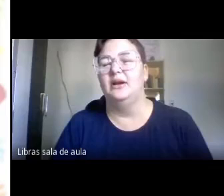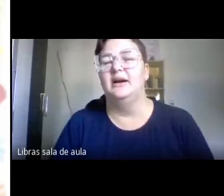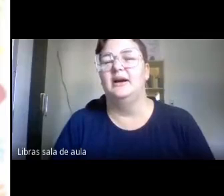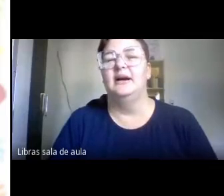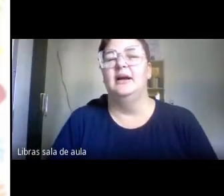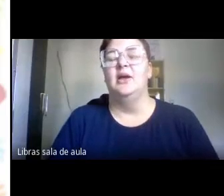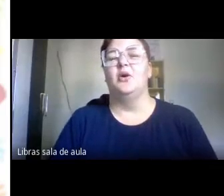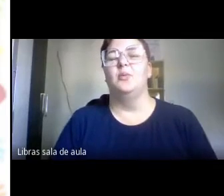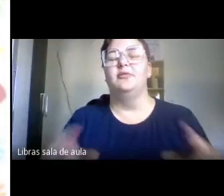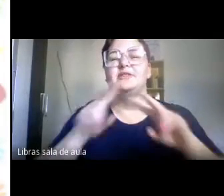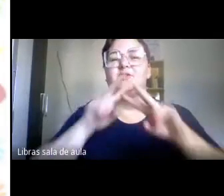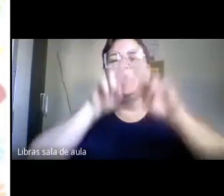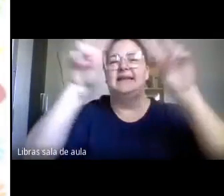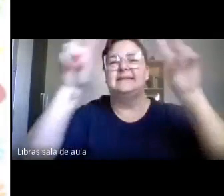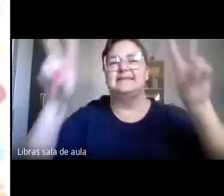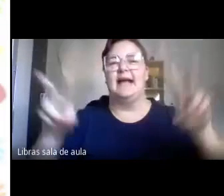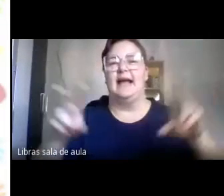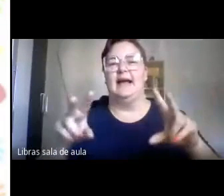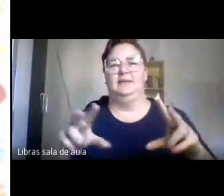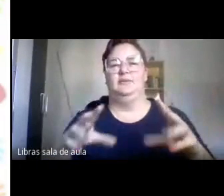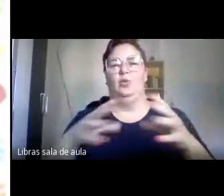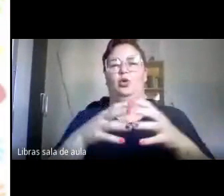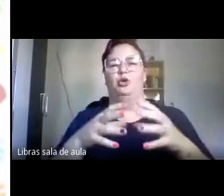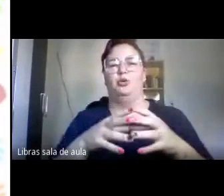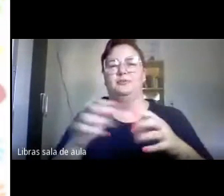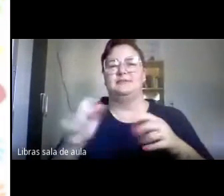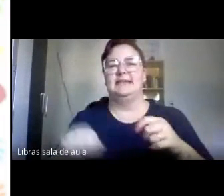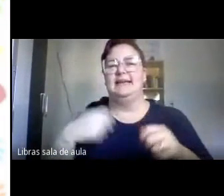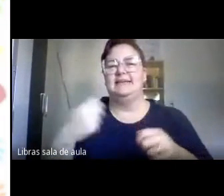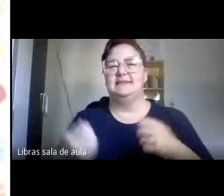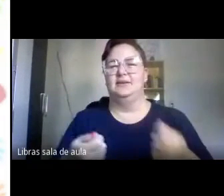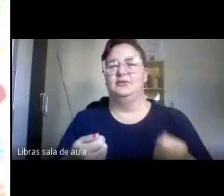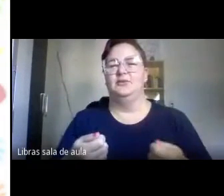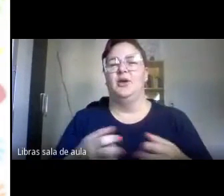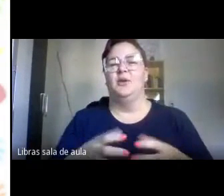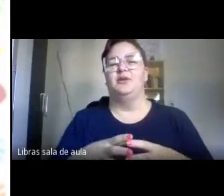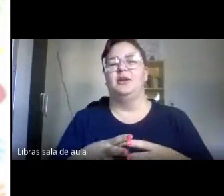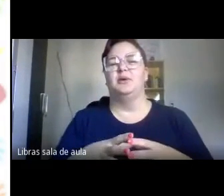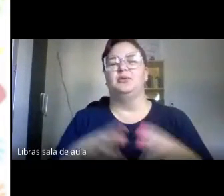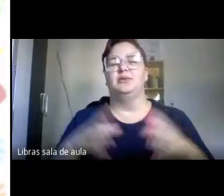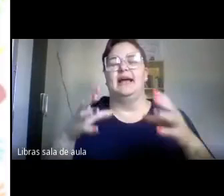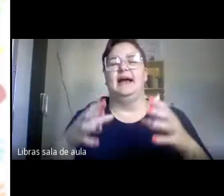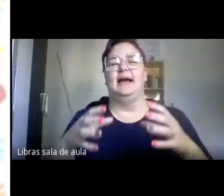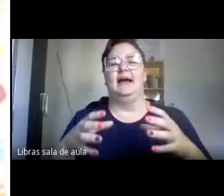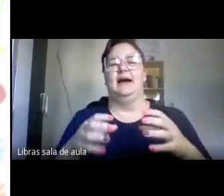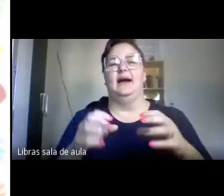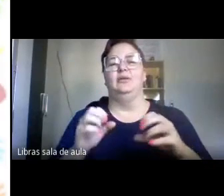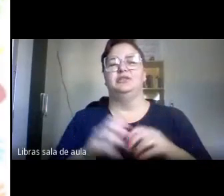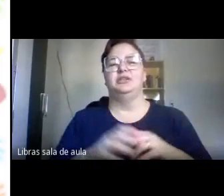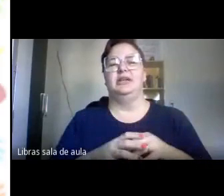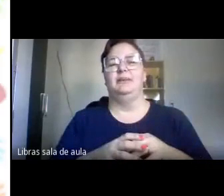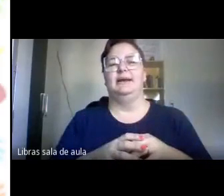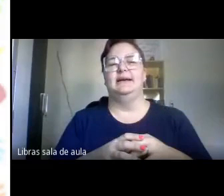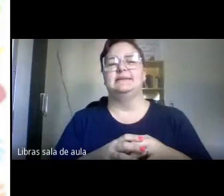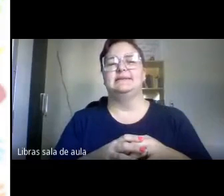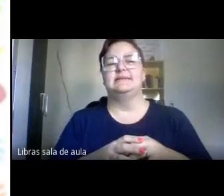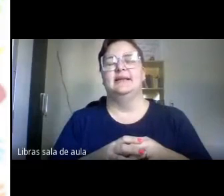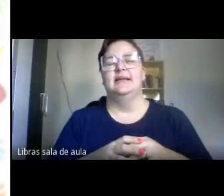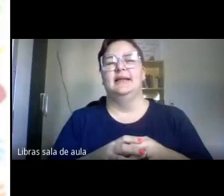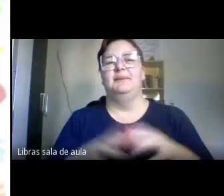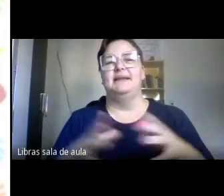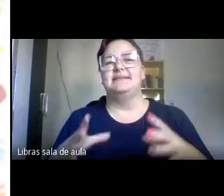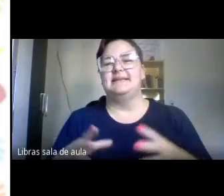tem como visualizar o grupo sinalizando. Porque quando tu dá aula de